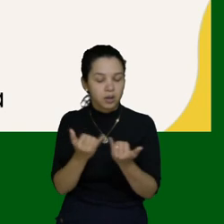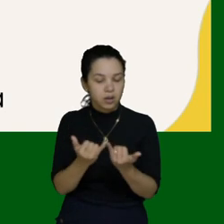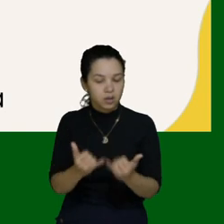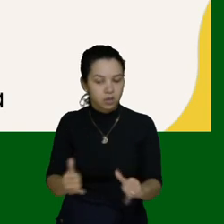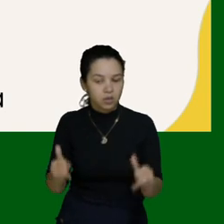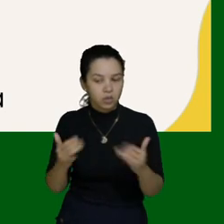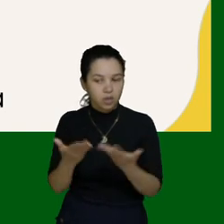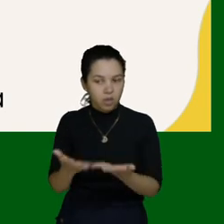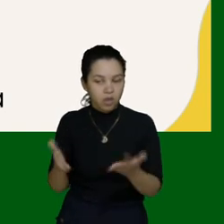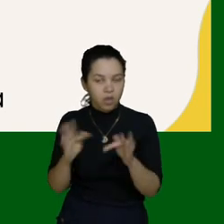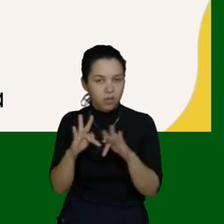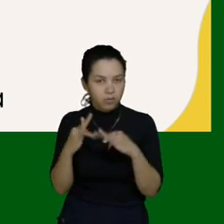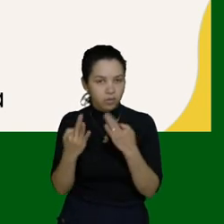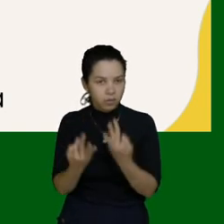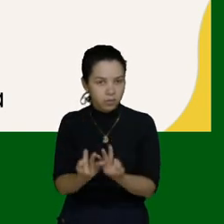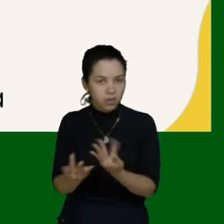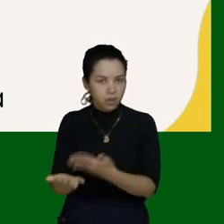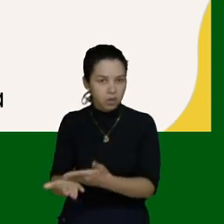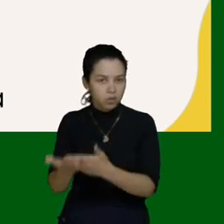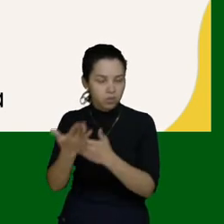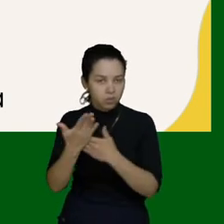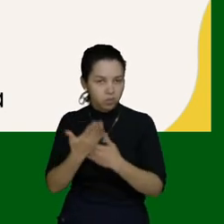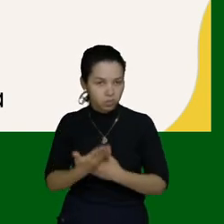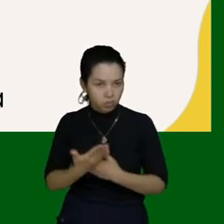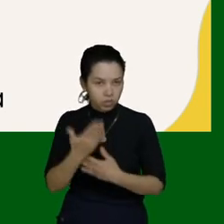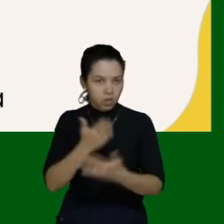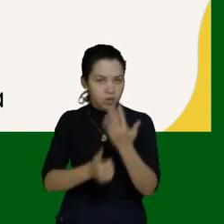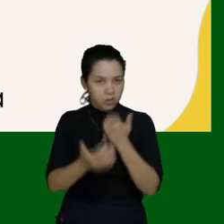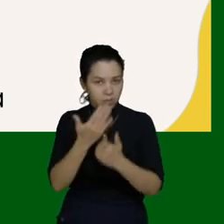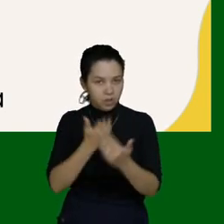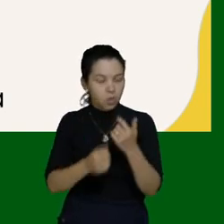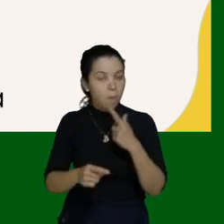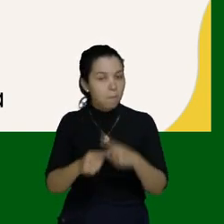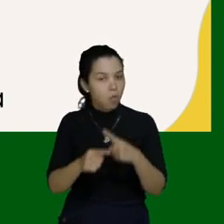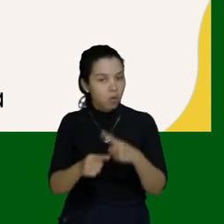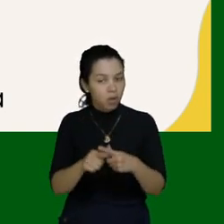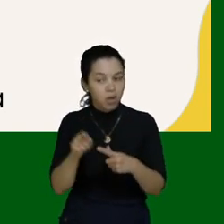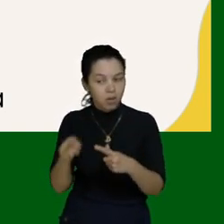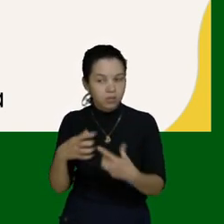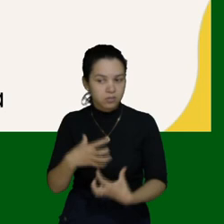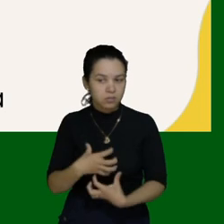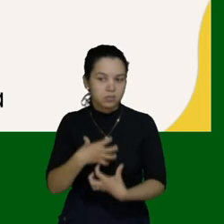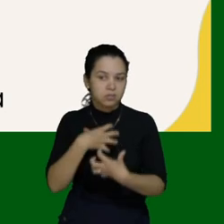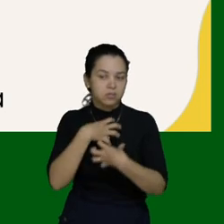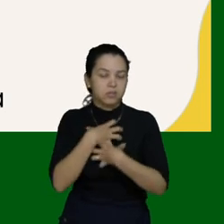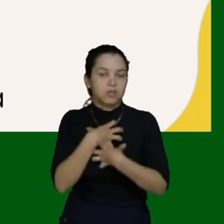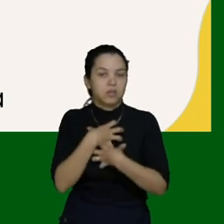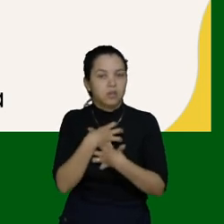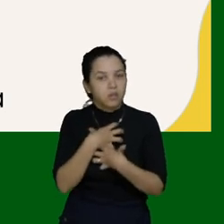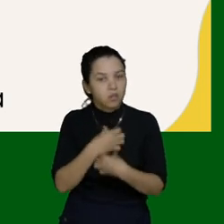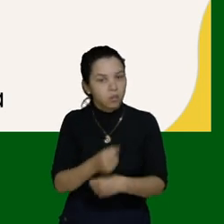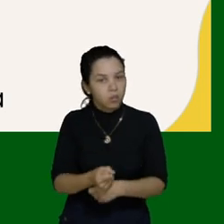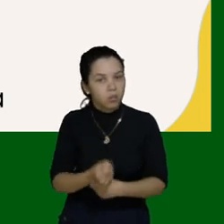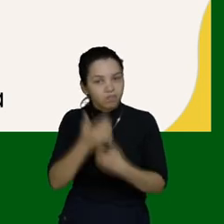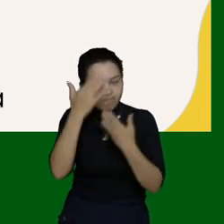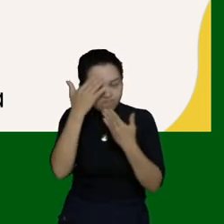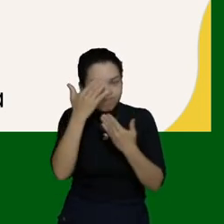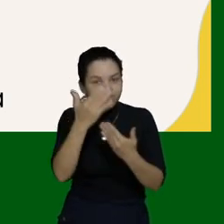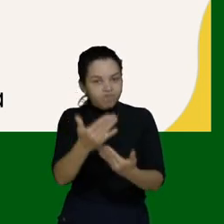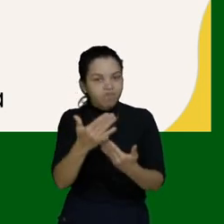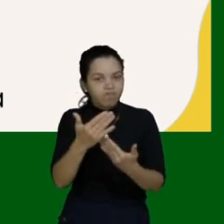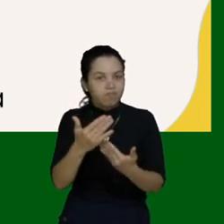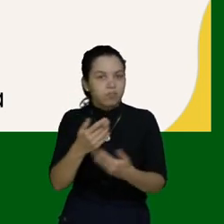famílias nos alimenta porque eles se sentem tão agradecidos a gente tem um retorno tão grande e no nosso